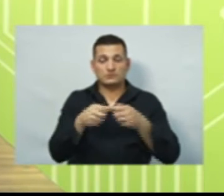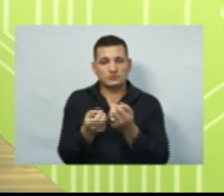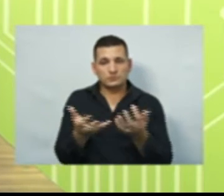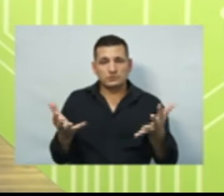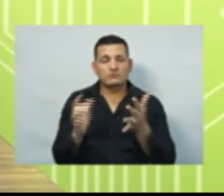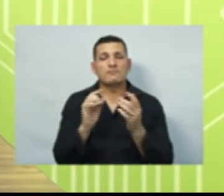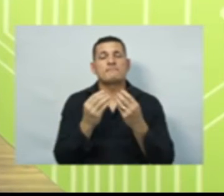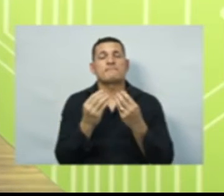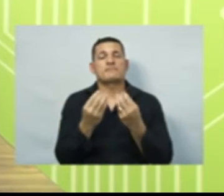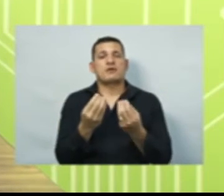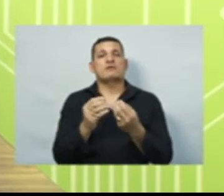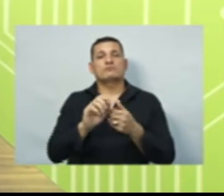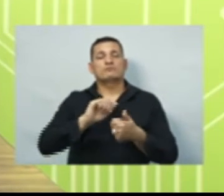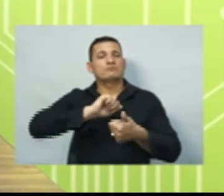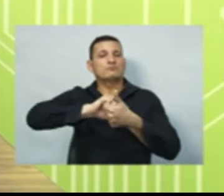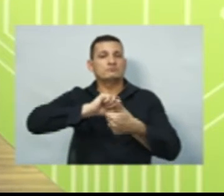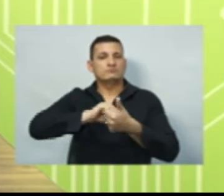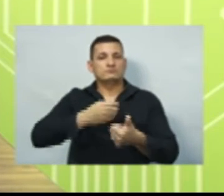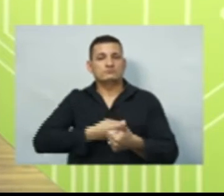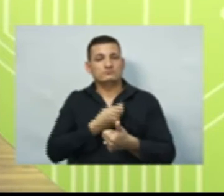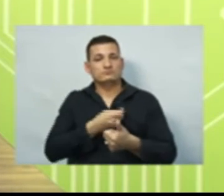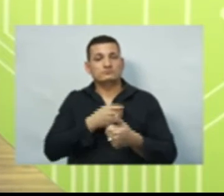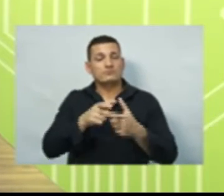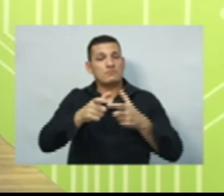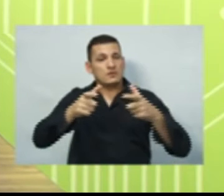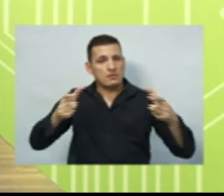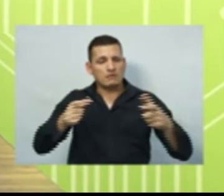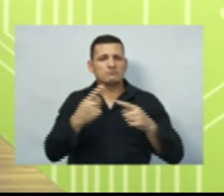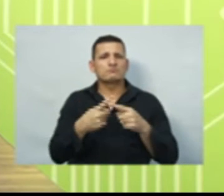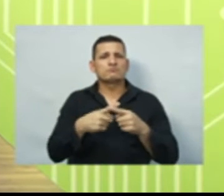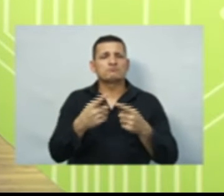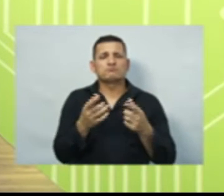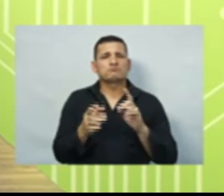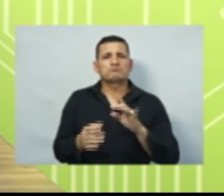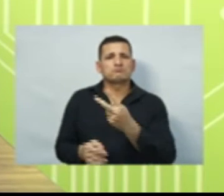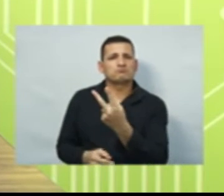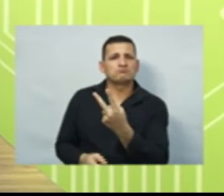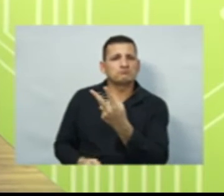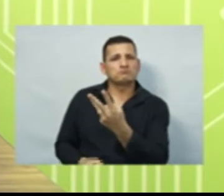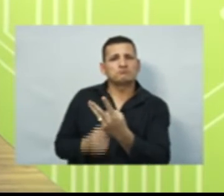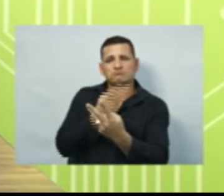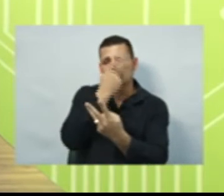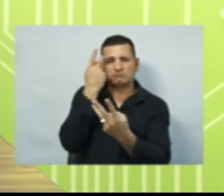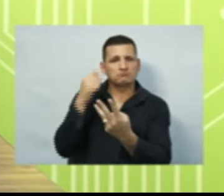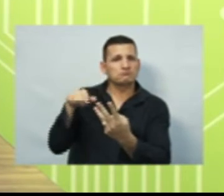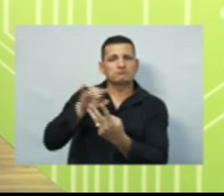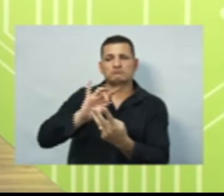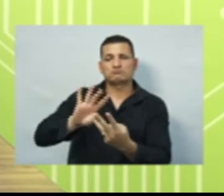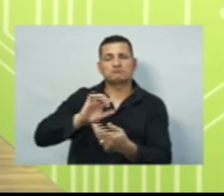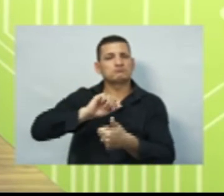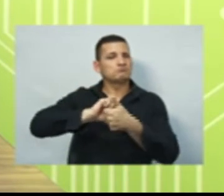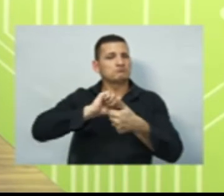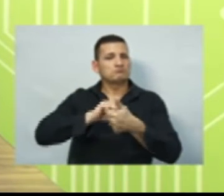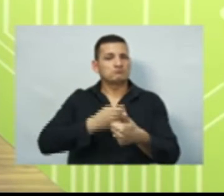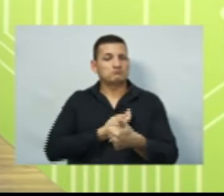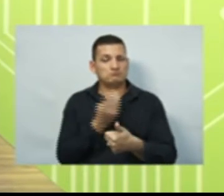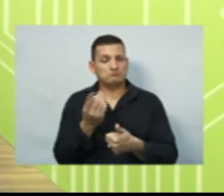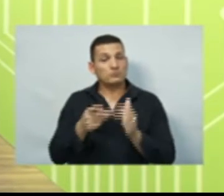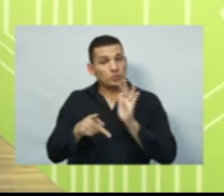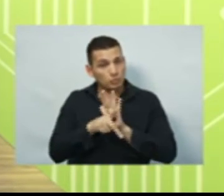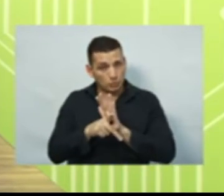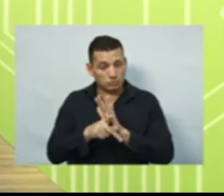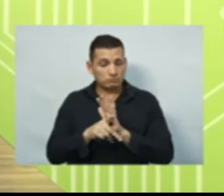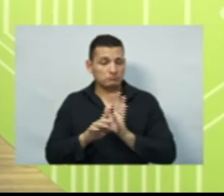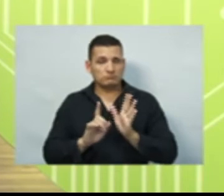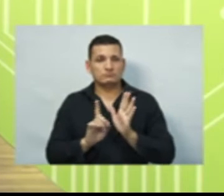de vida, porque senão você está aumentando a qualidade de vida de uma ou duas pessoas que são aí os grandes detentores dessa renda. É